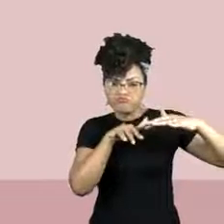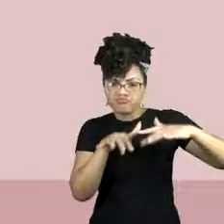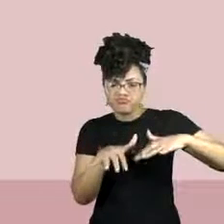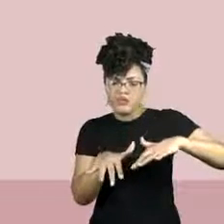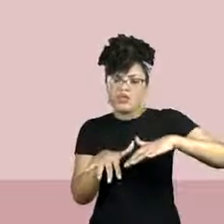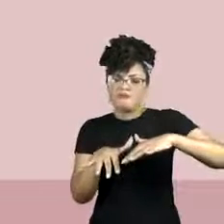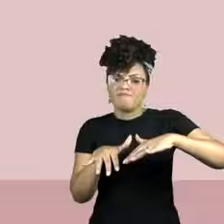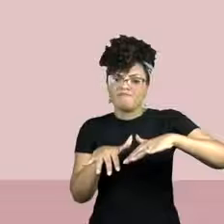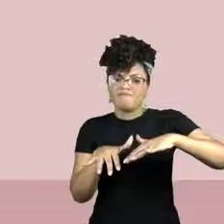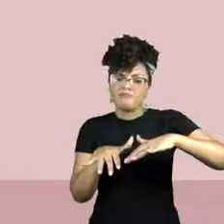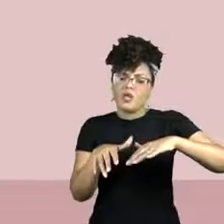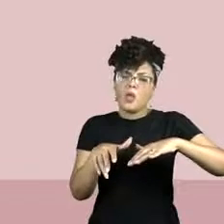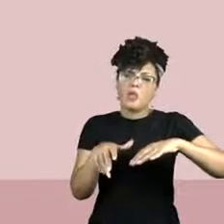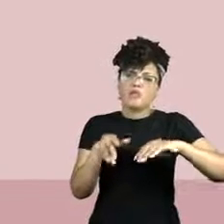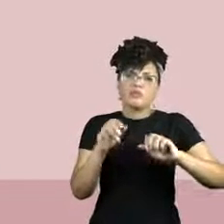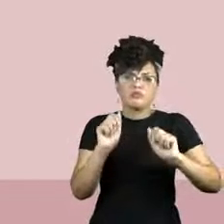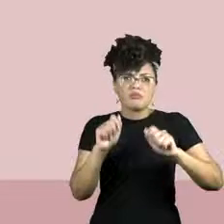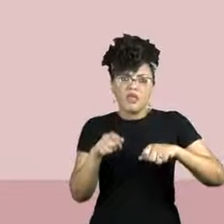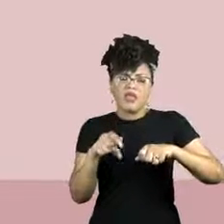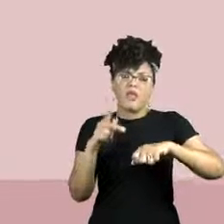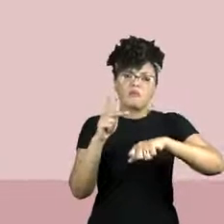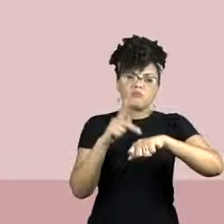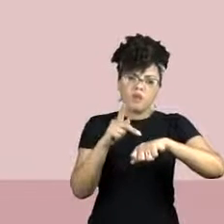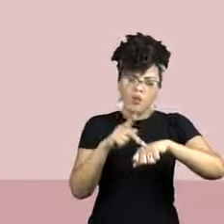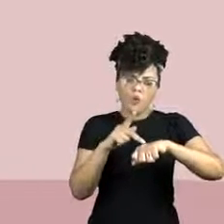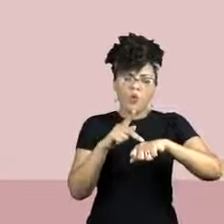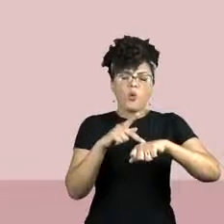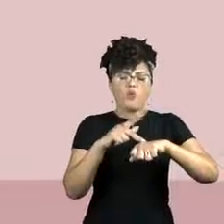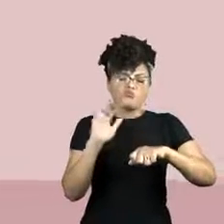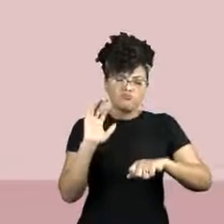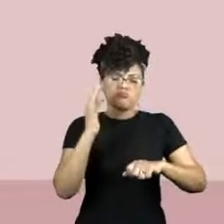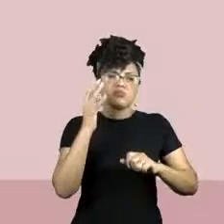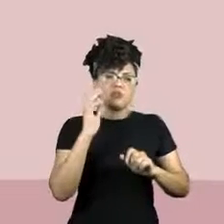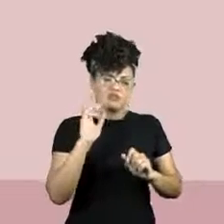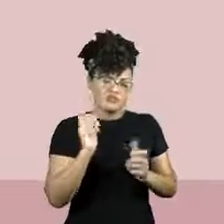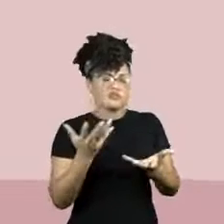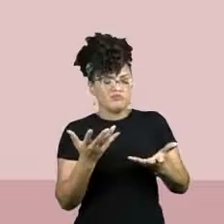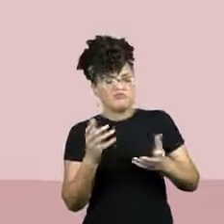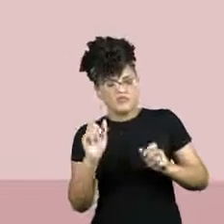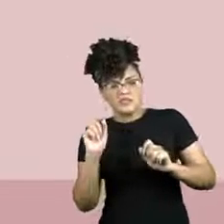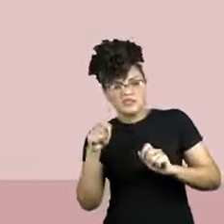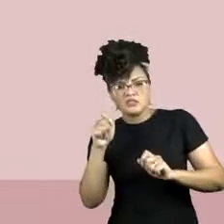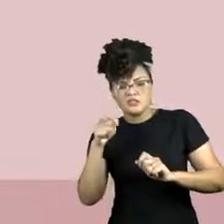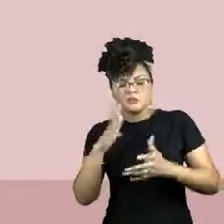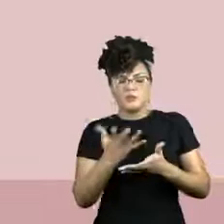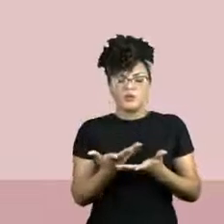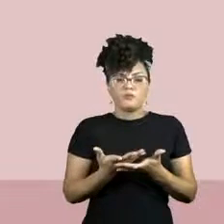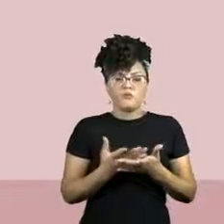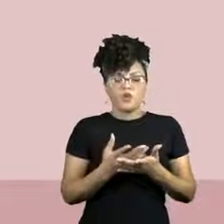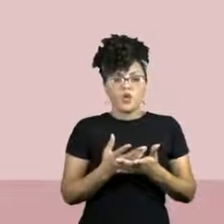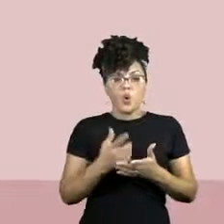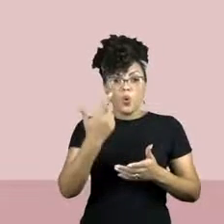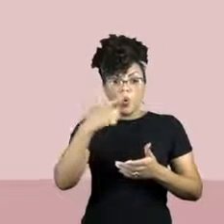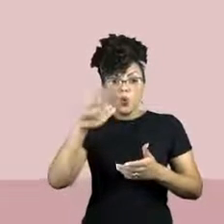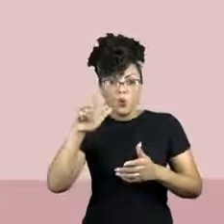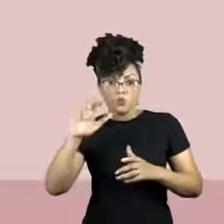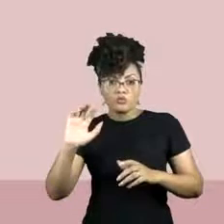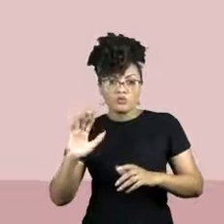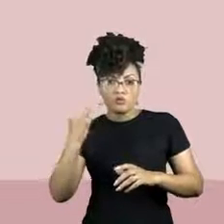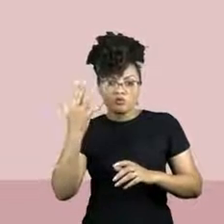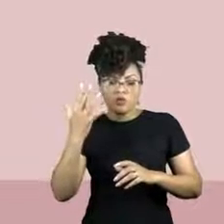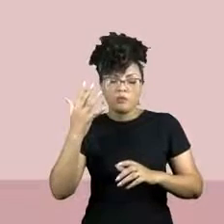ser uma rocha, mas acontece muitas vezes que é. Tá? Outras situações onde a gente chama